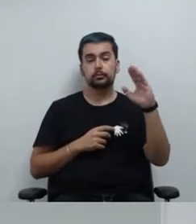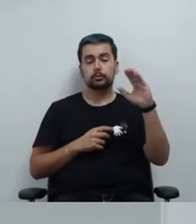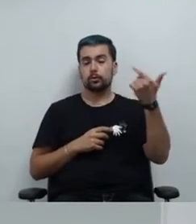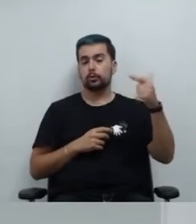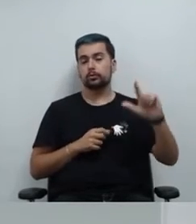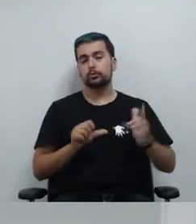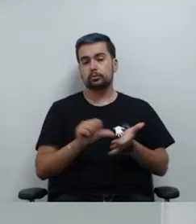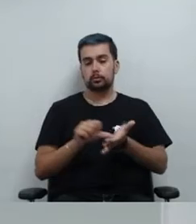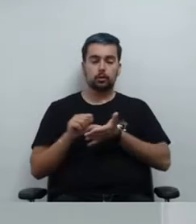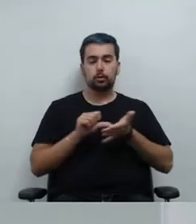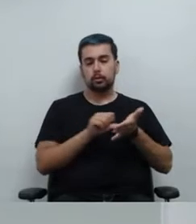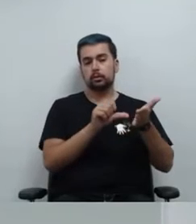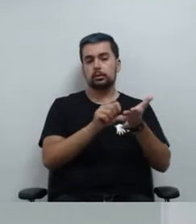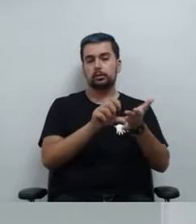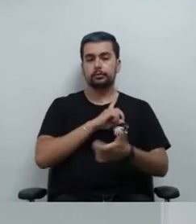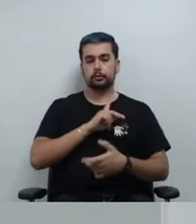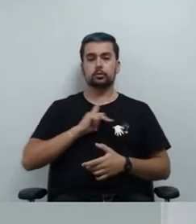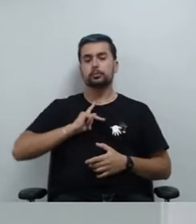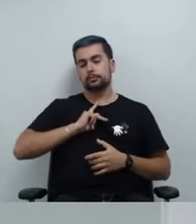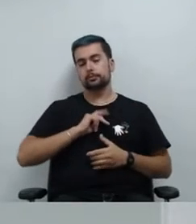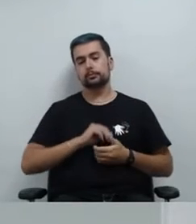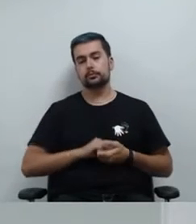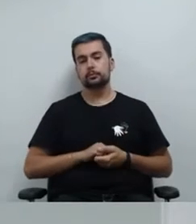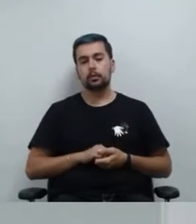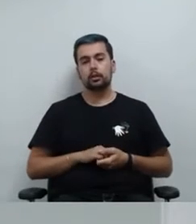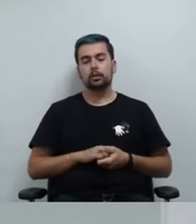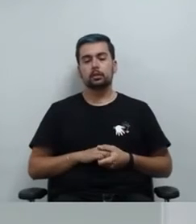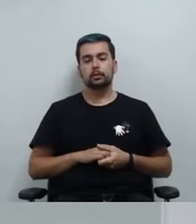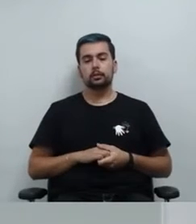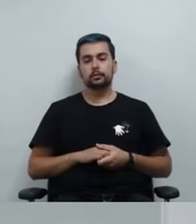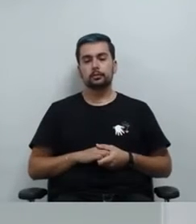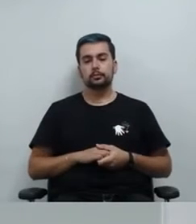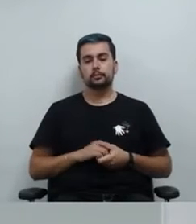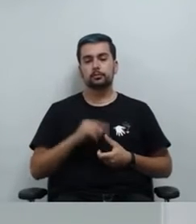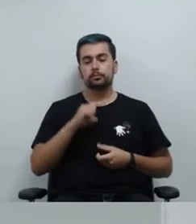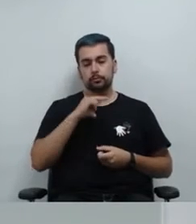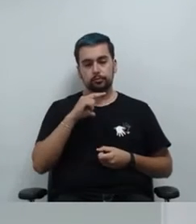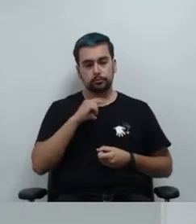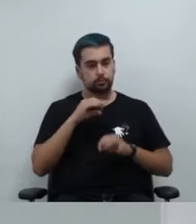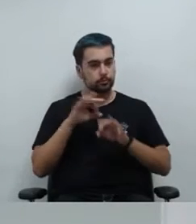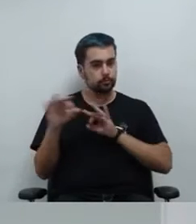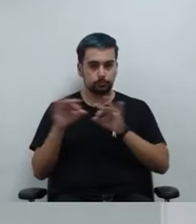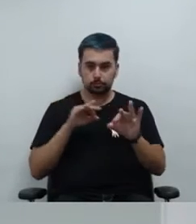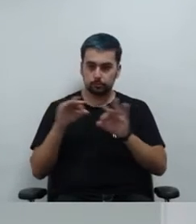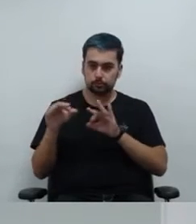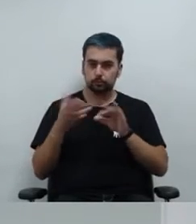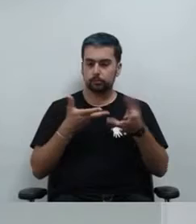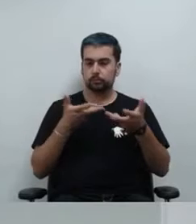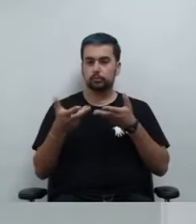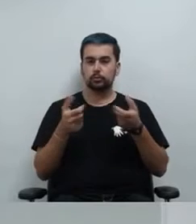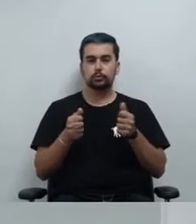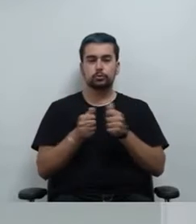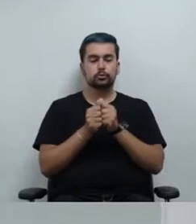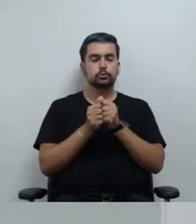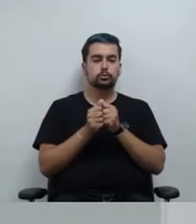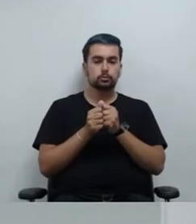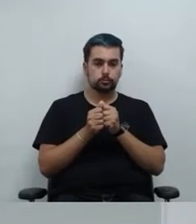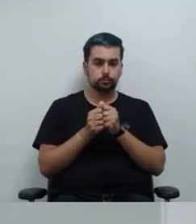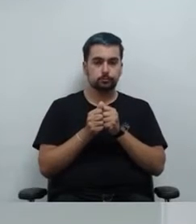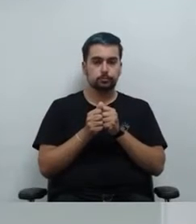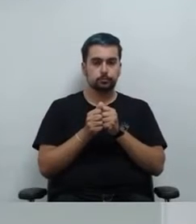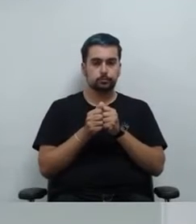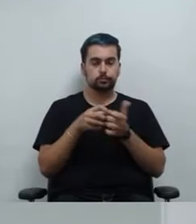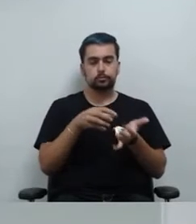da Defensoria Pública, inclusive para que possa ser planejada uma atuação em conjunto com